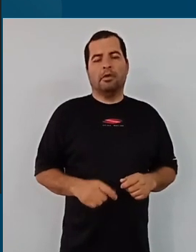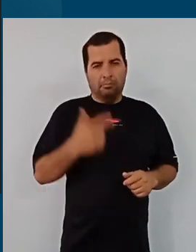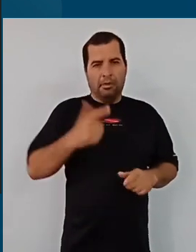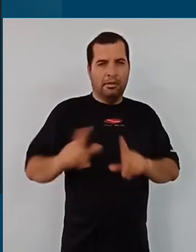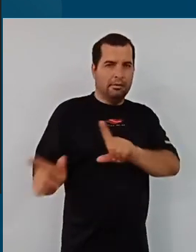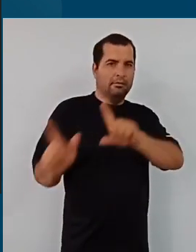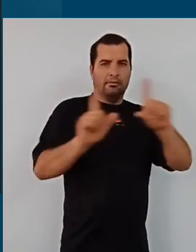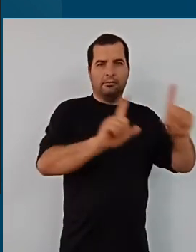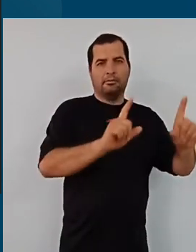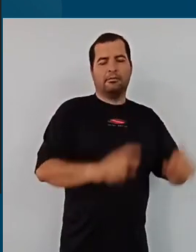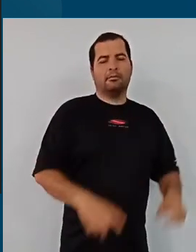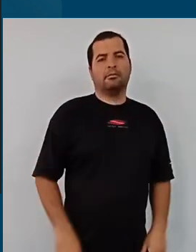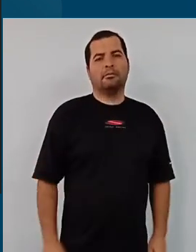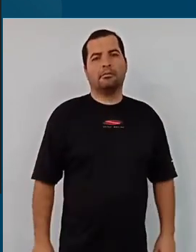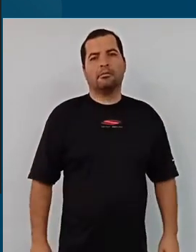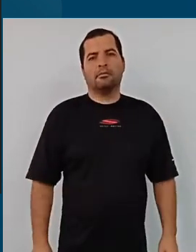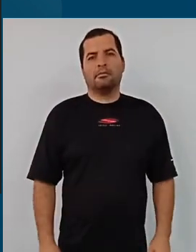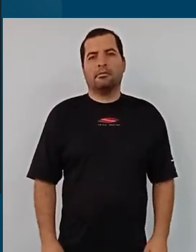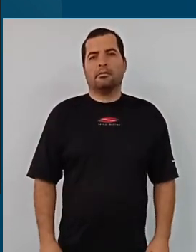por favor, Aline.